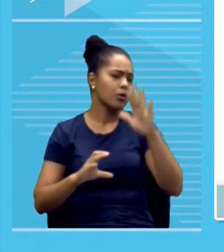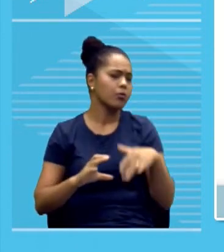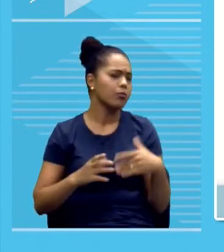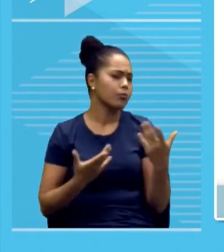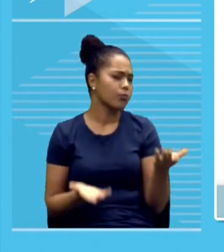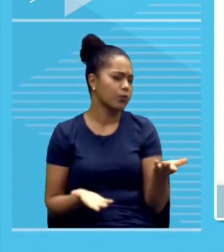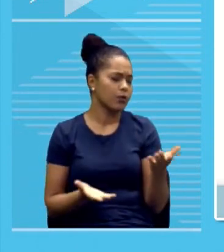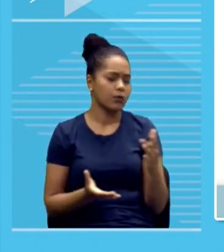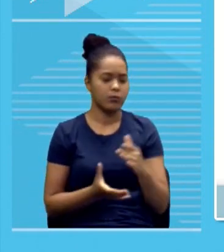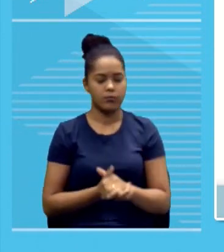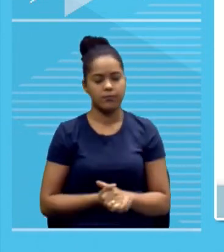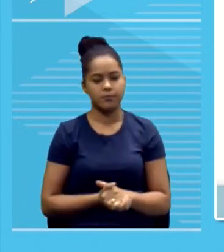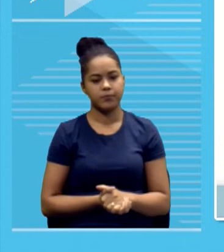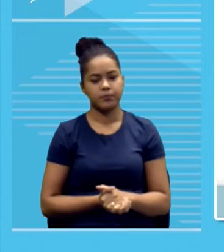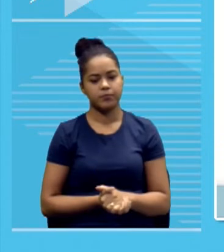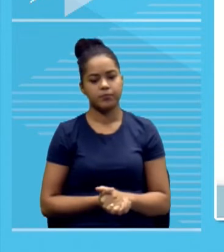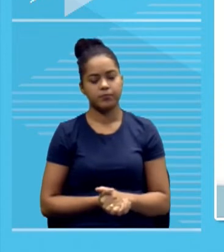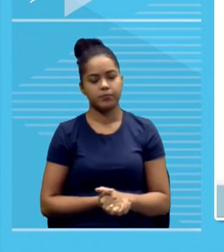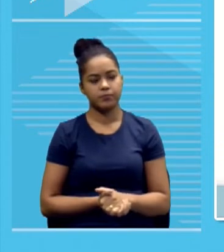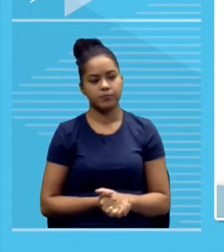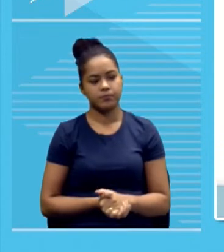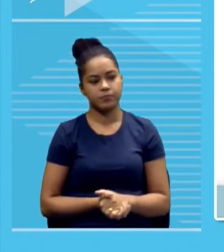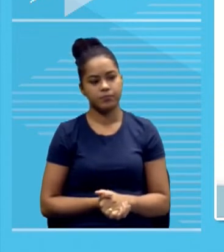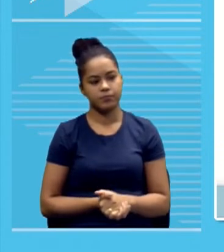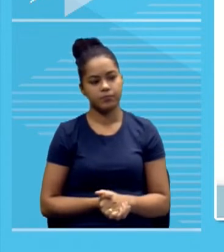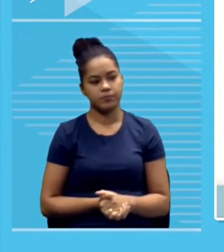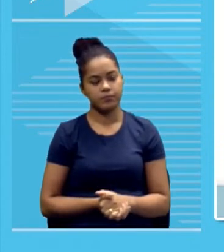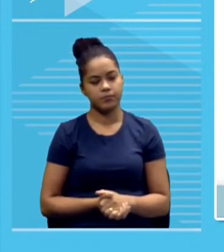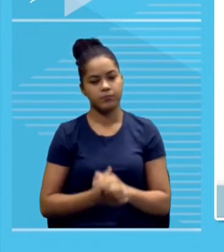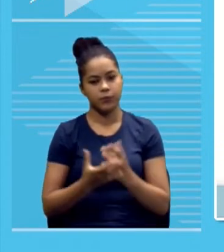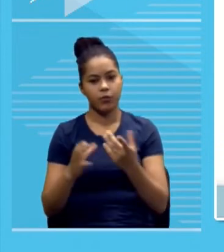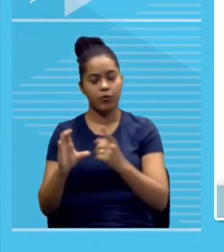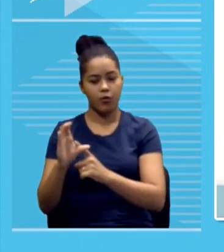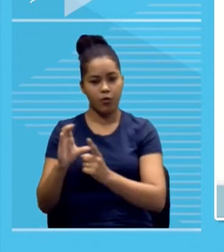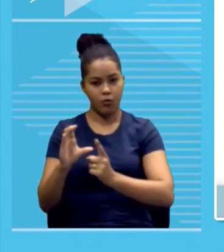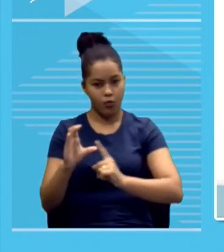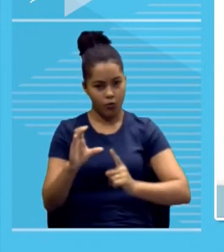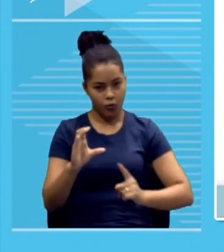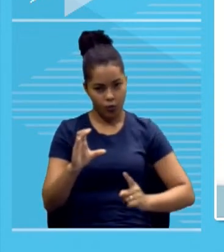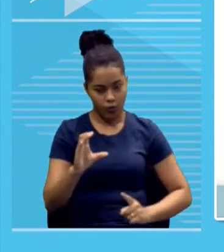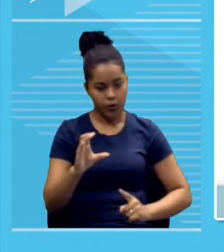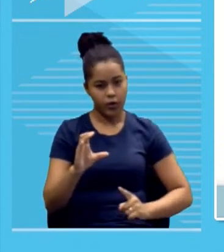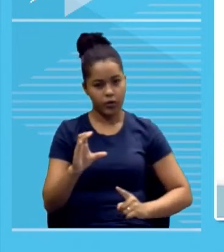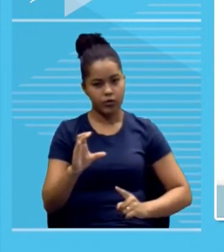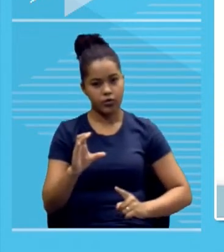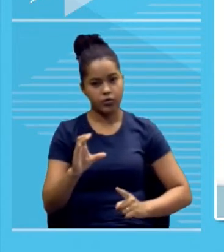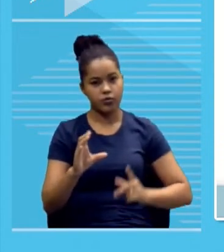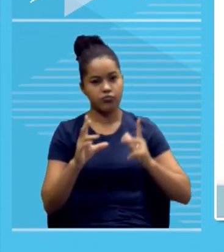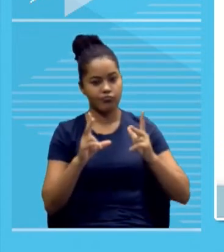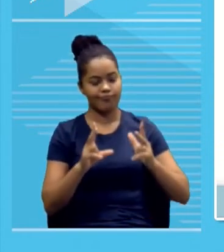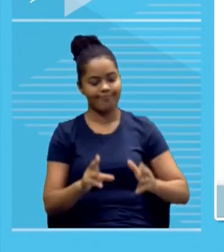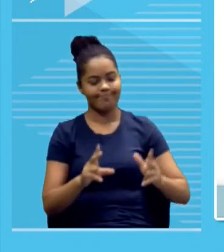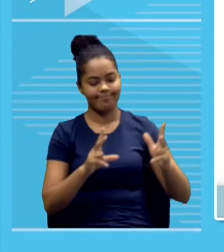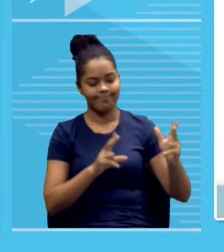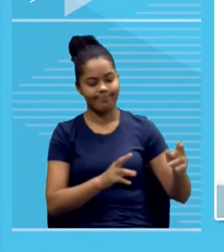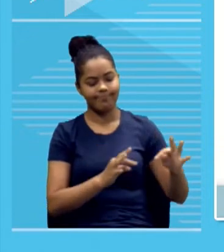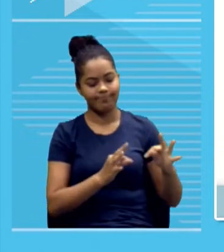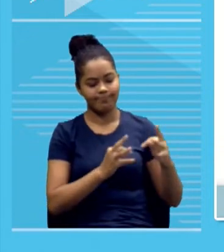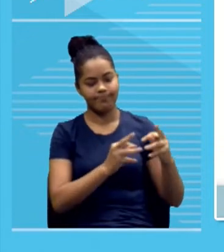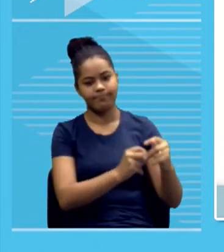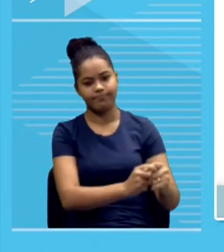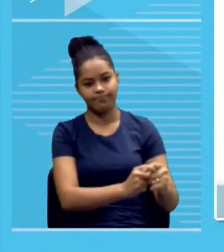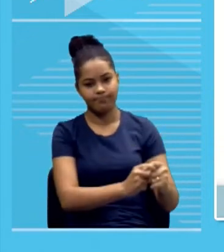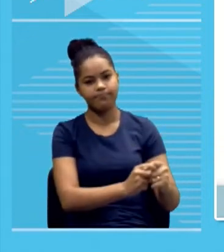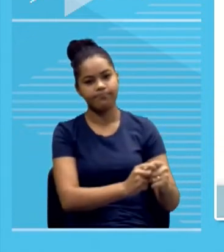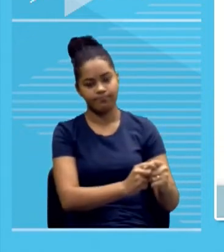tipo de associação? Mesma corrente elétrica para todo mundo. Então, todos